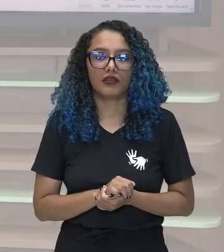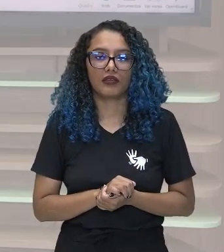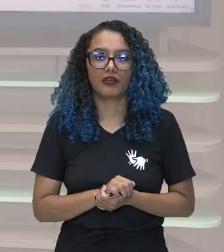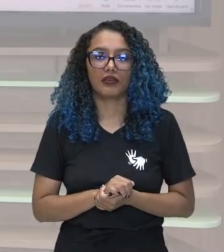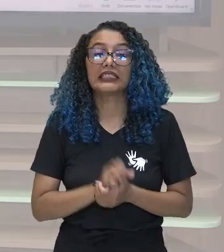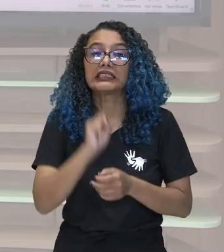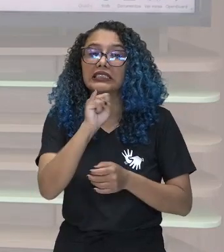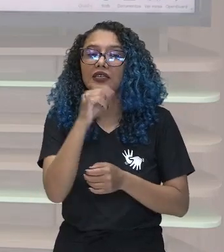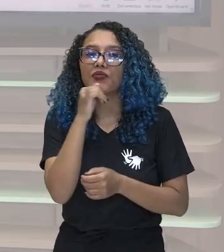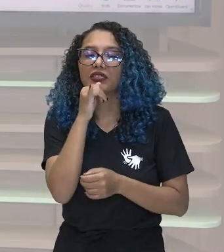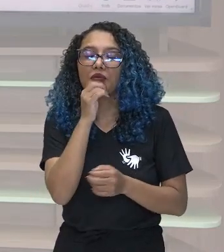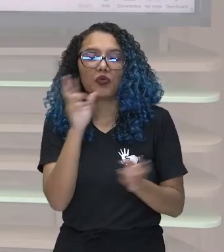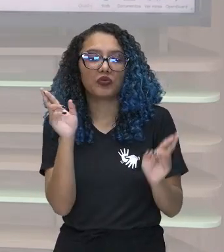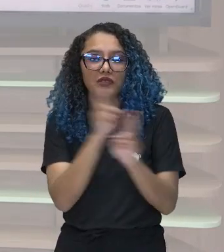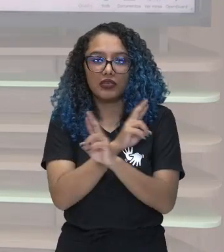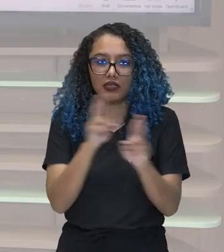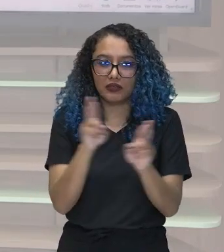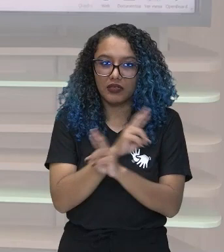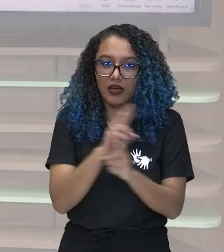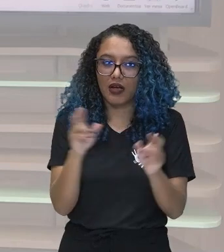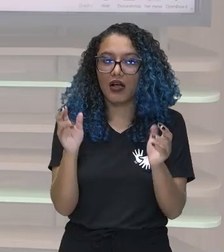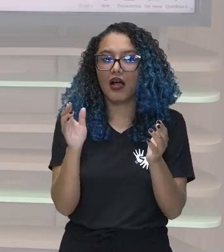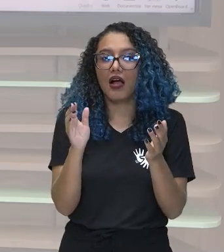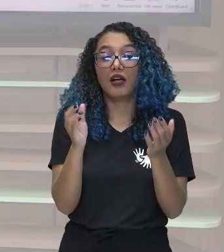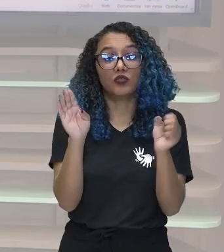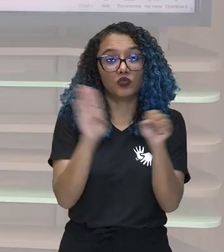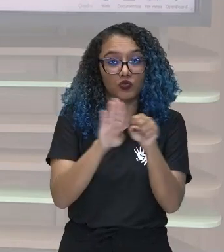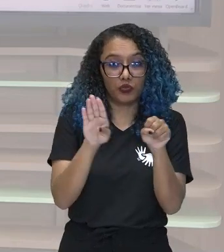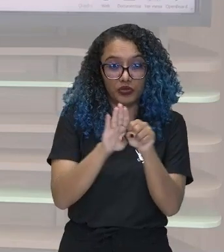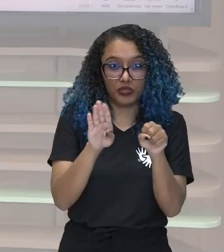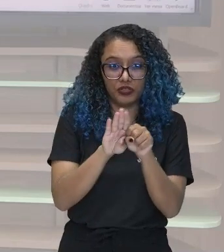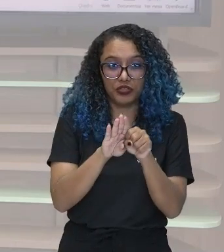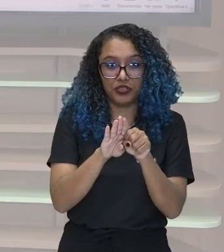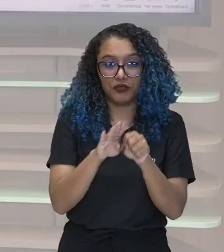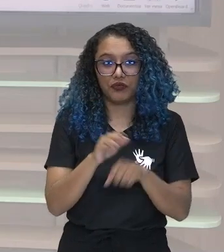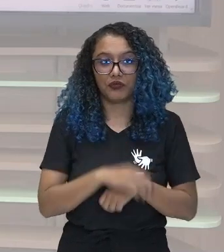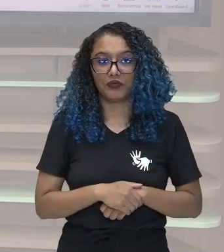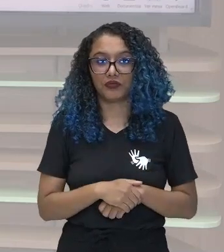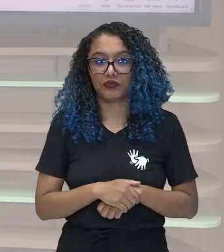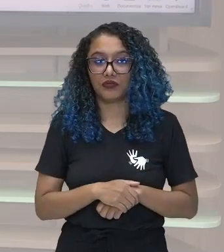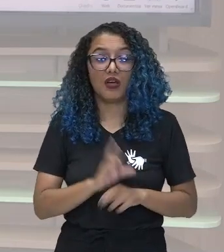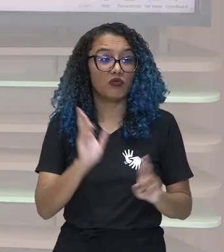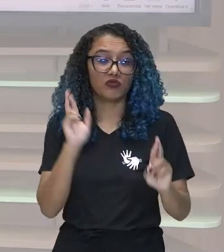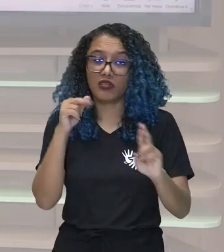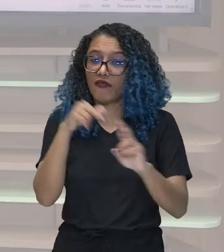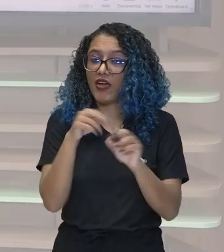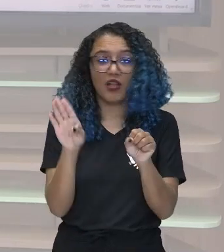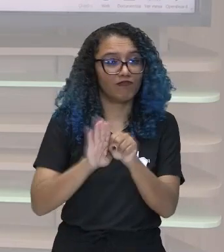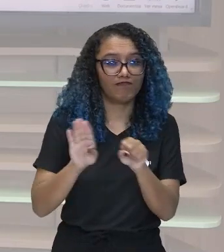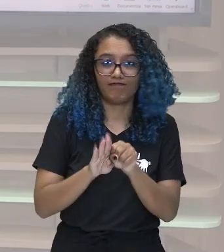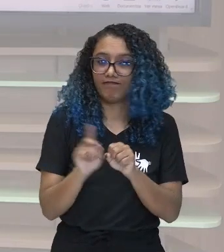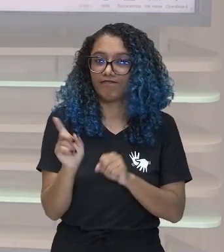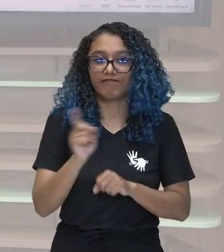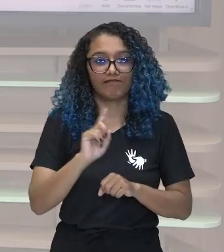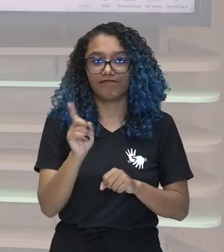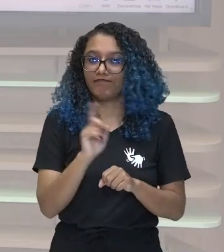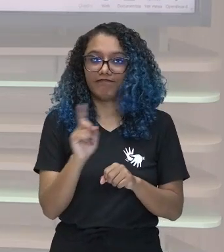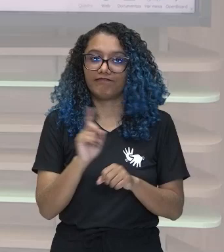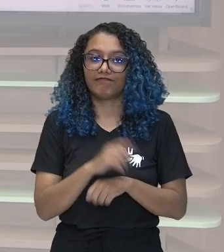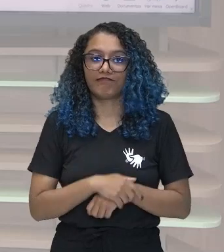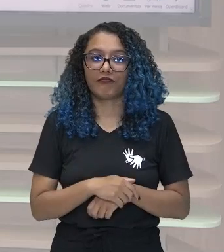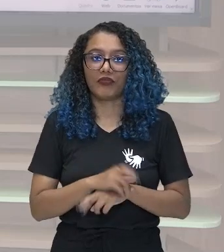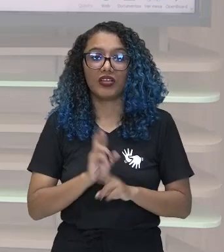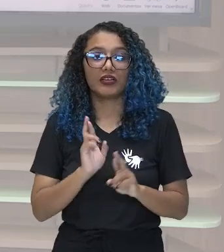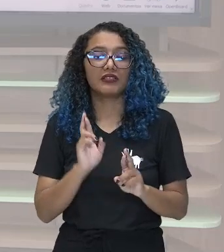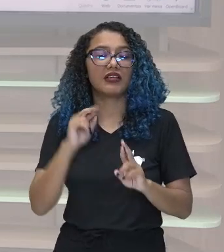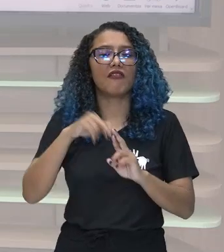no caso, os substantivos, na realidade, eles não estão se relacionando com os substantivos, eles estão se relacionando